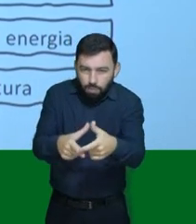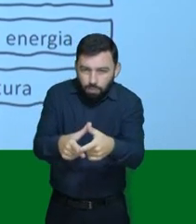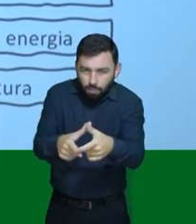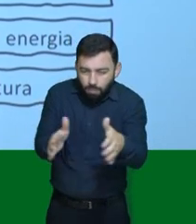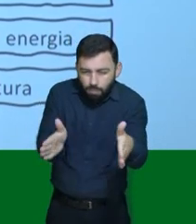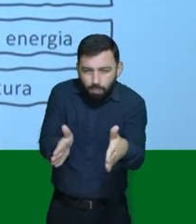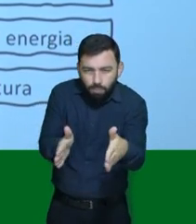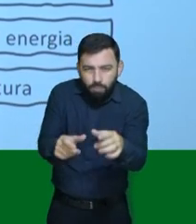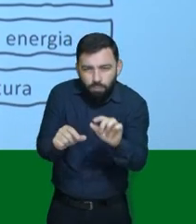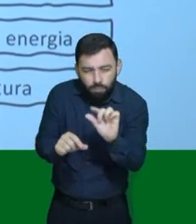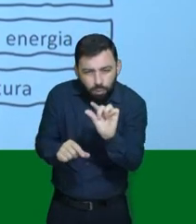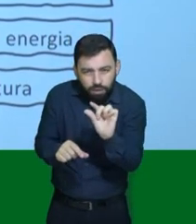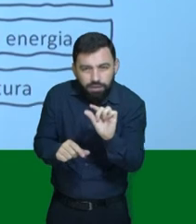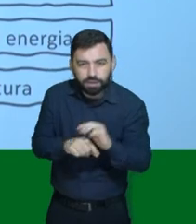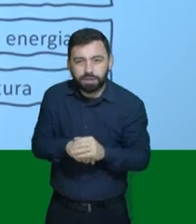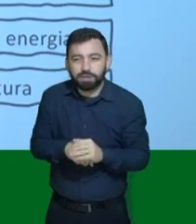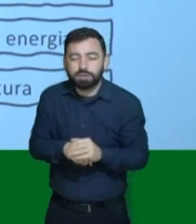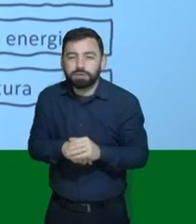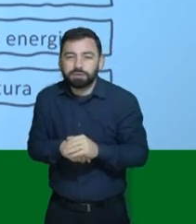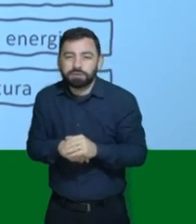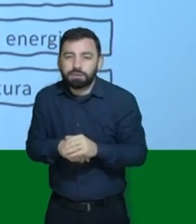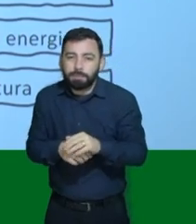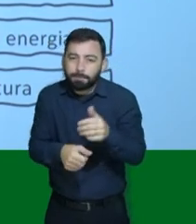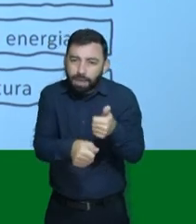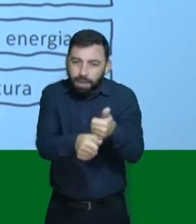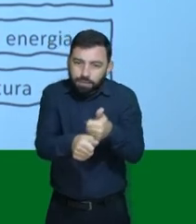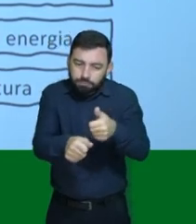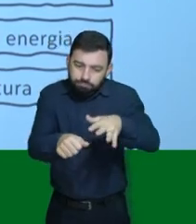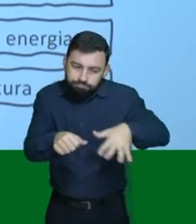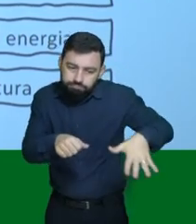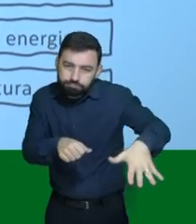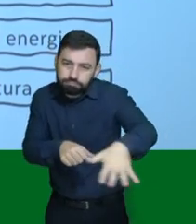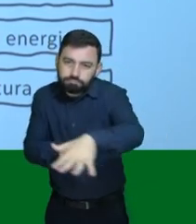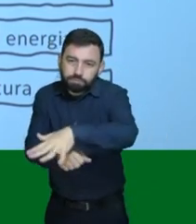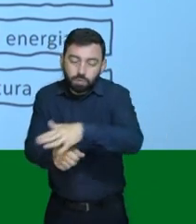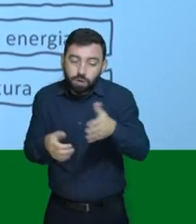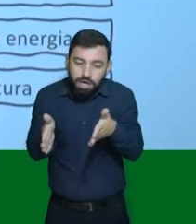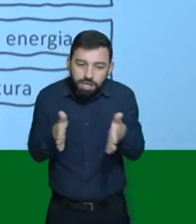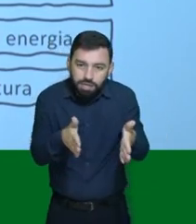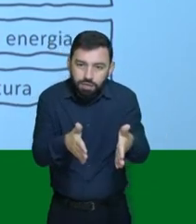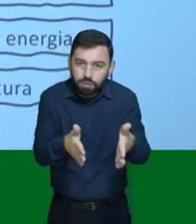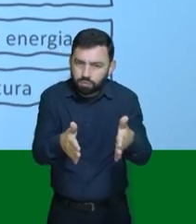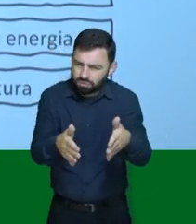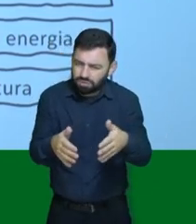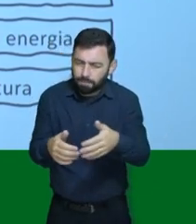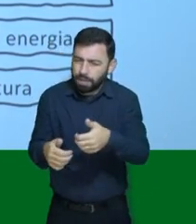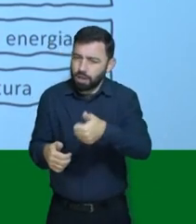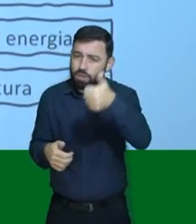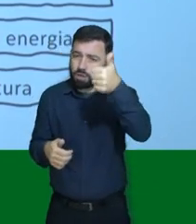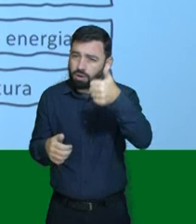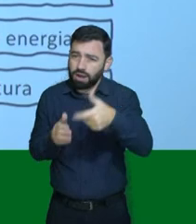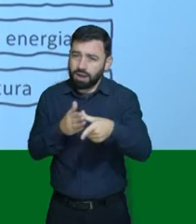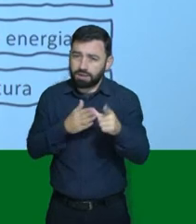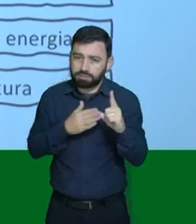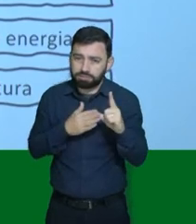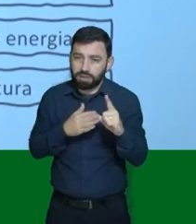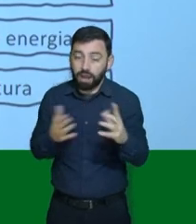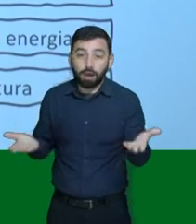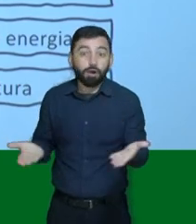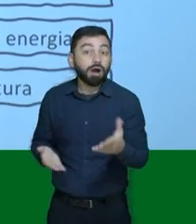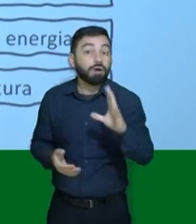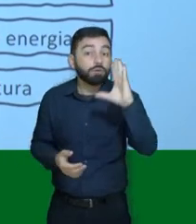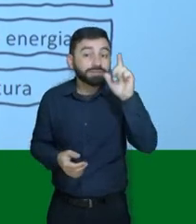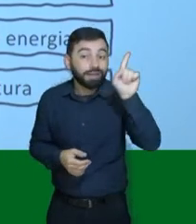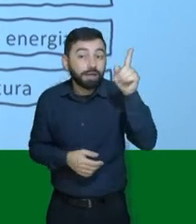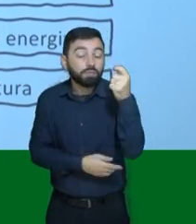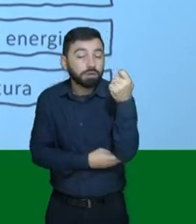partezinha do mangue, uma partezinha da mata ciliar em volta daquele rio? Não teria sido melhor do que o que aconteceu